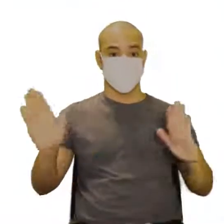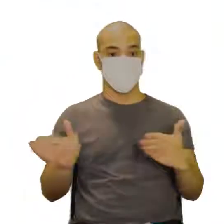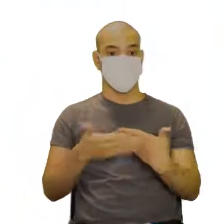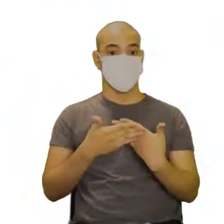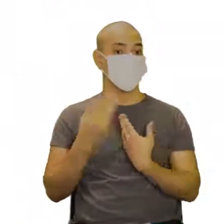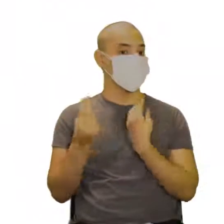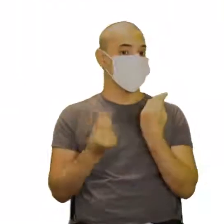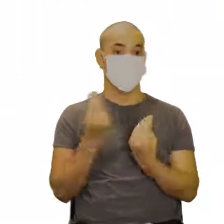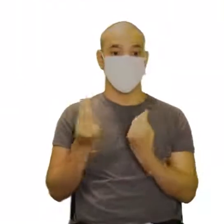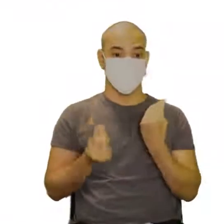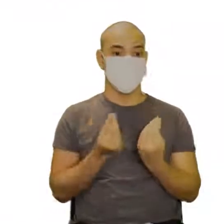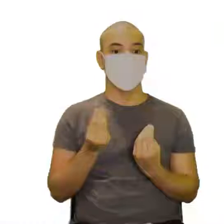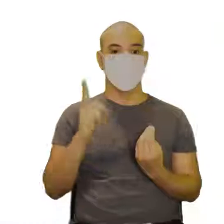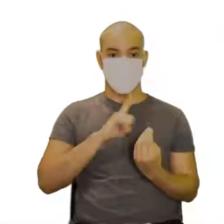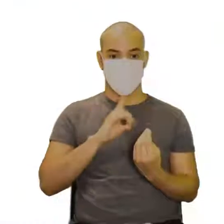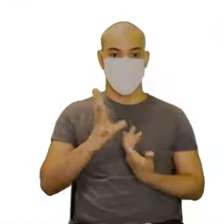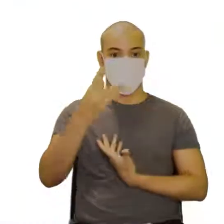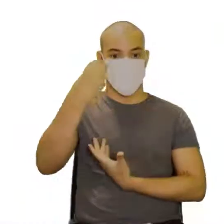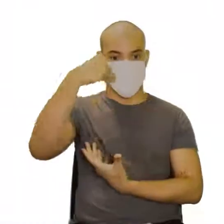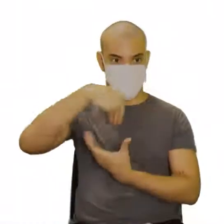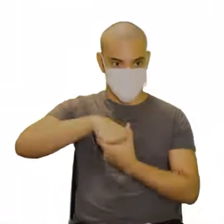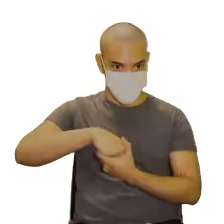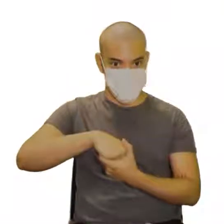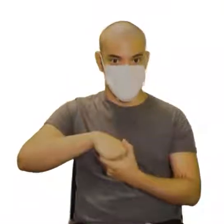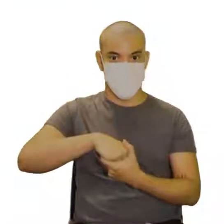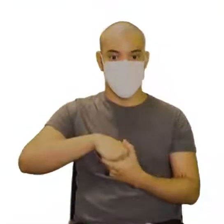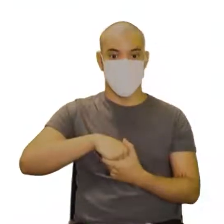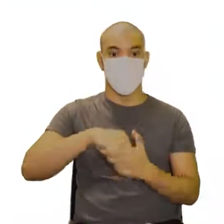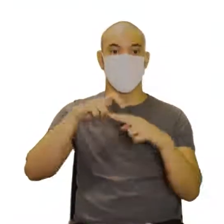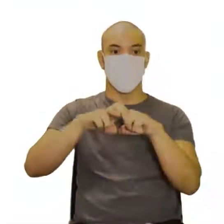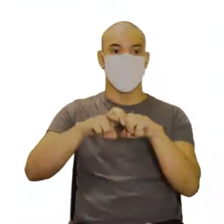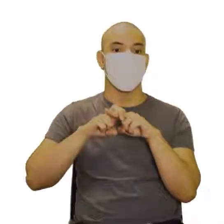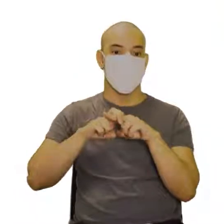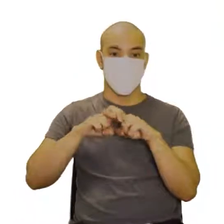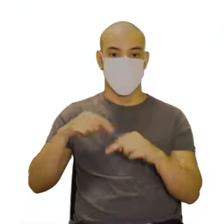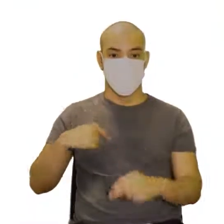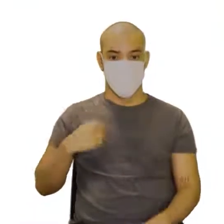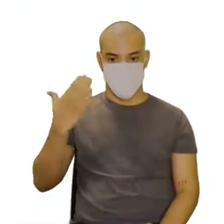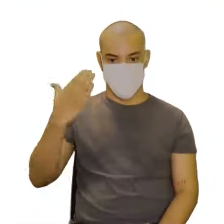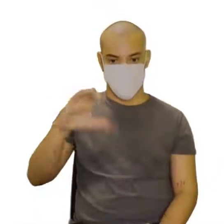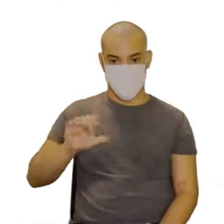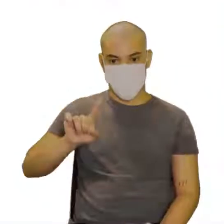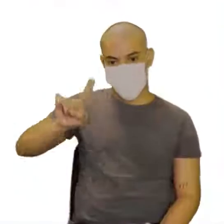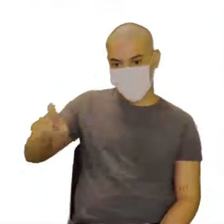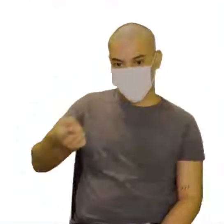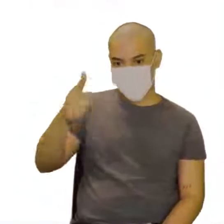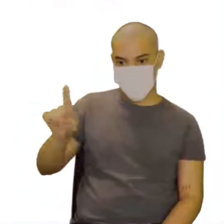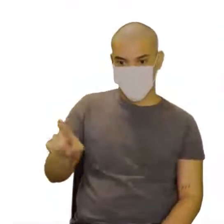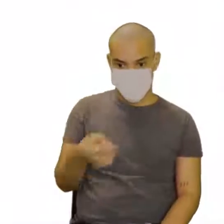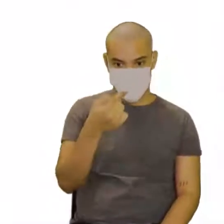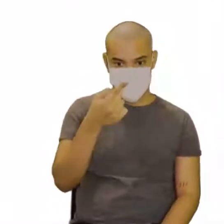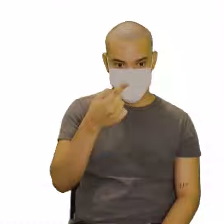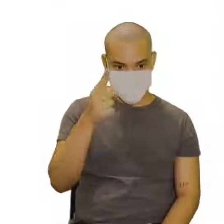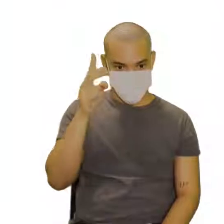a nossa unidade, tá? Aqui, olha só, só colocou em notação científica, 1,